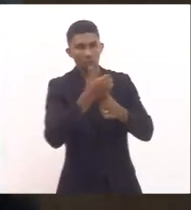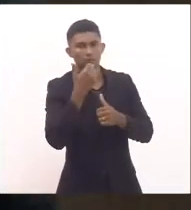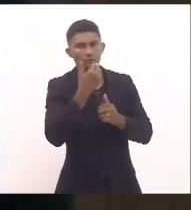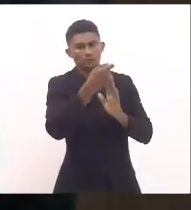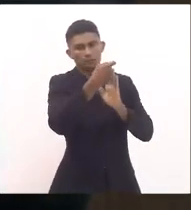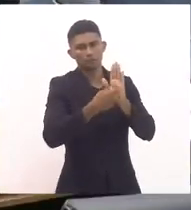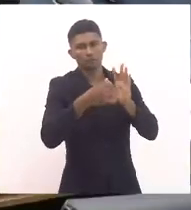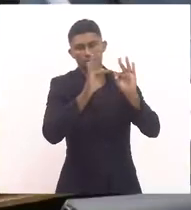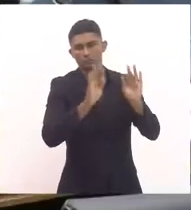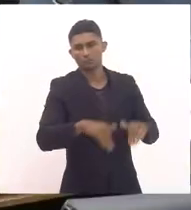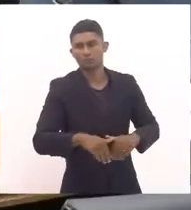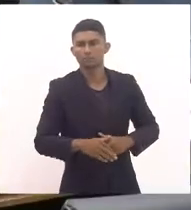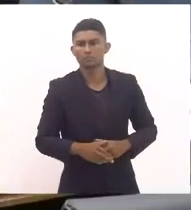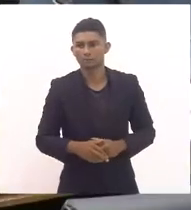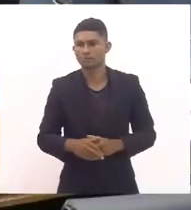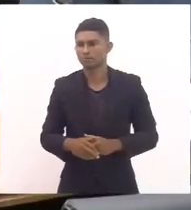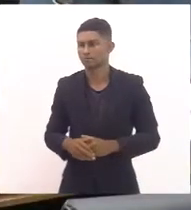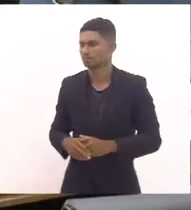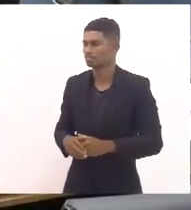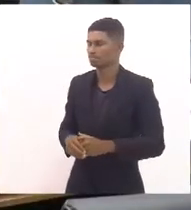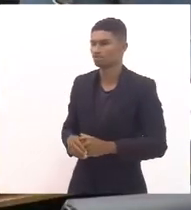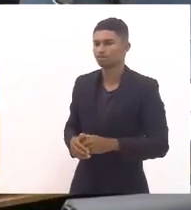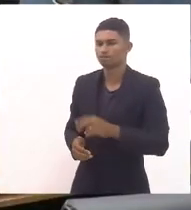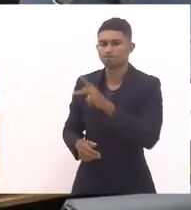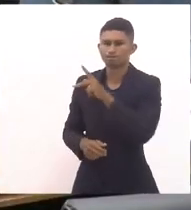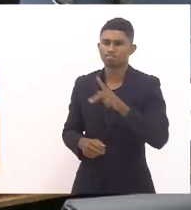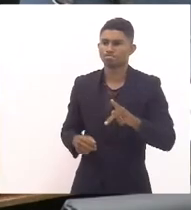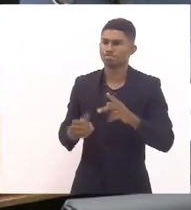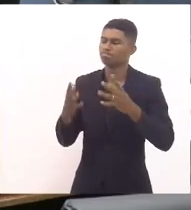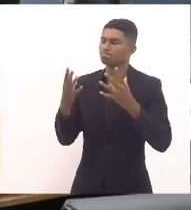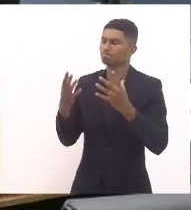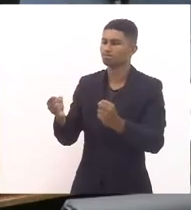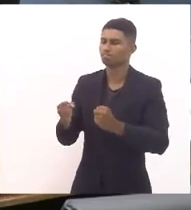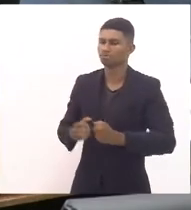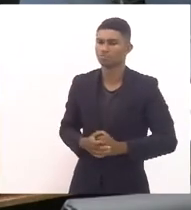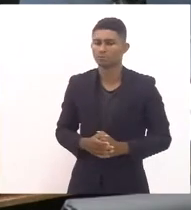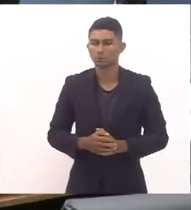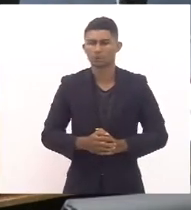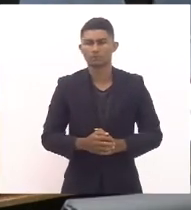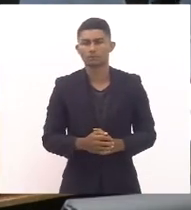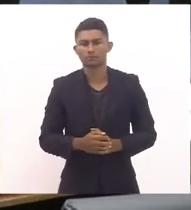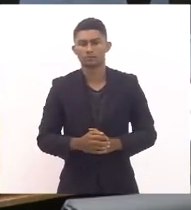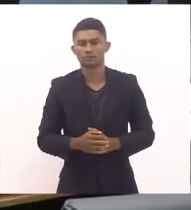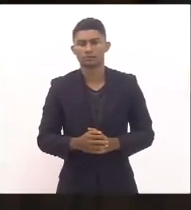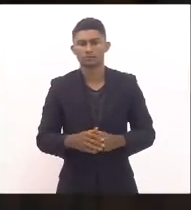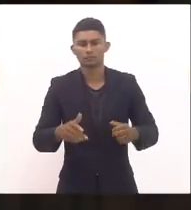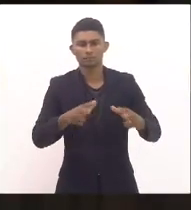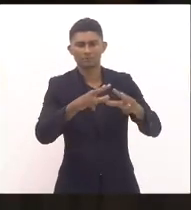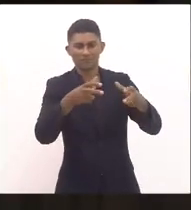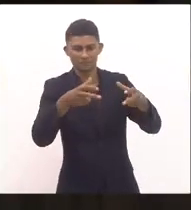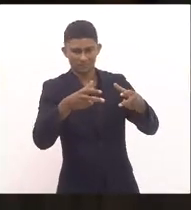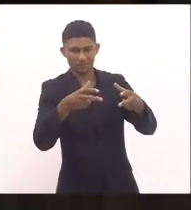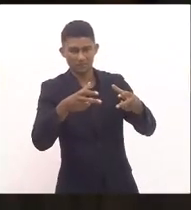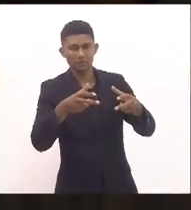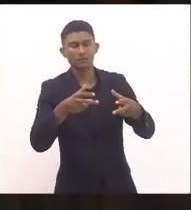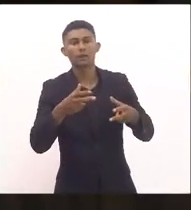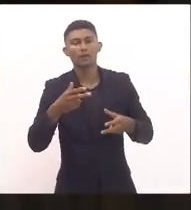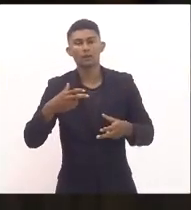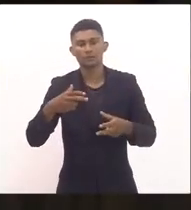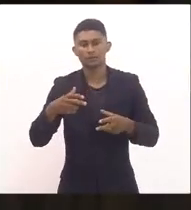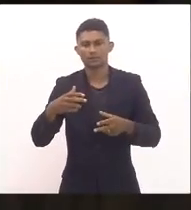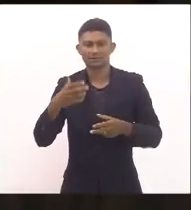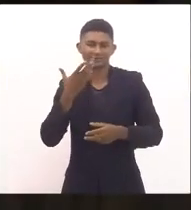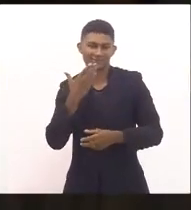redação, senhora Presidente. A presidência defere. Pela Comissão de Assuntos da Criança, do Adolescente e do